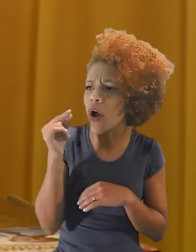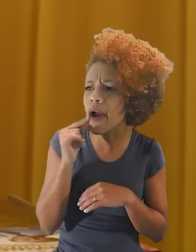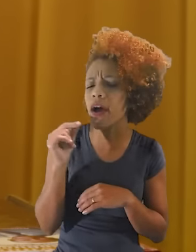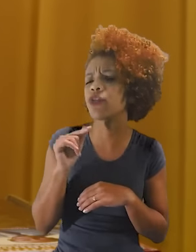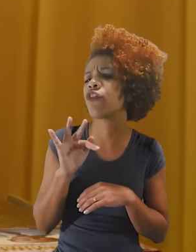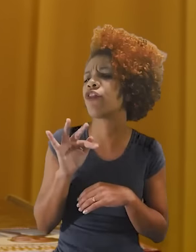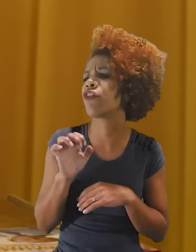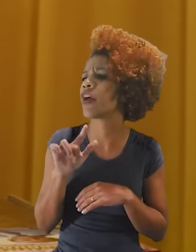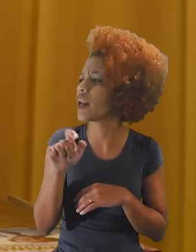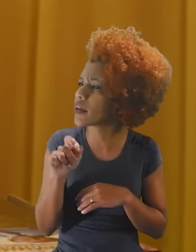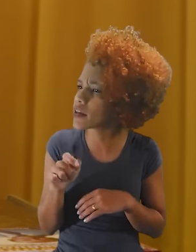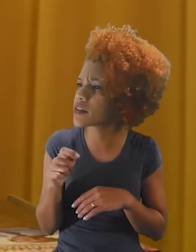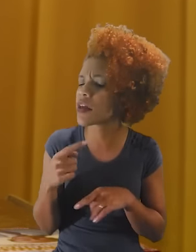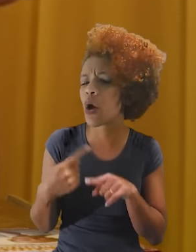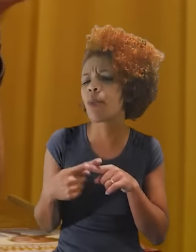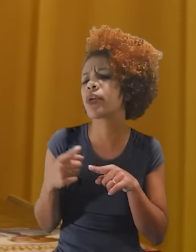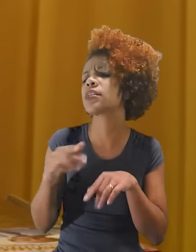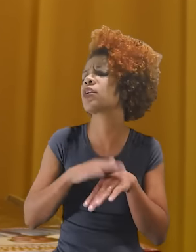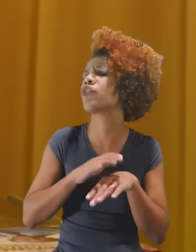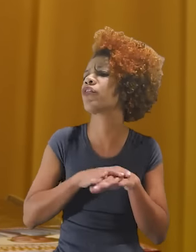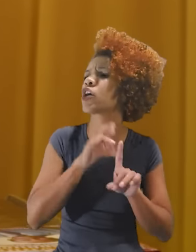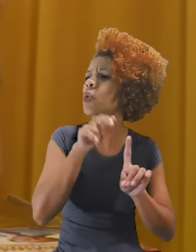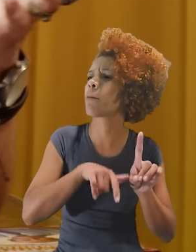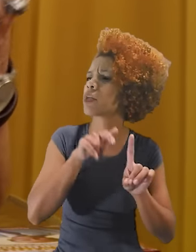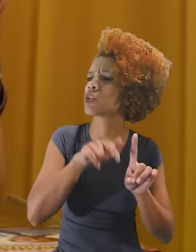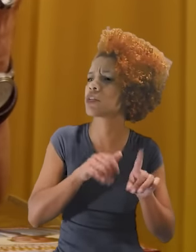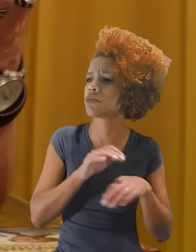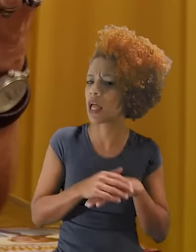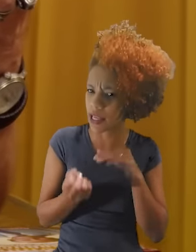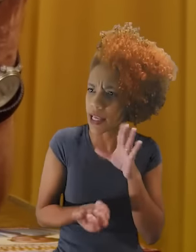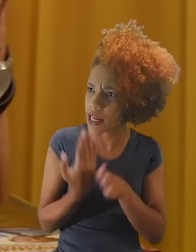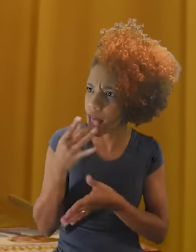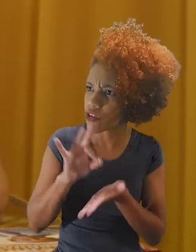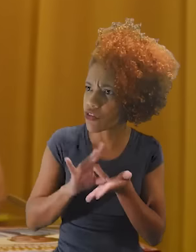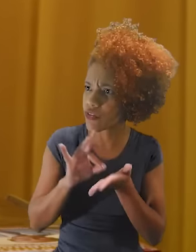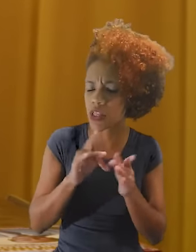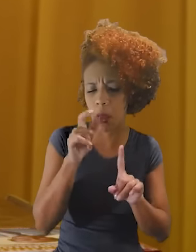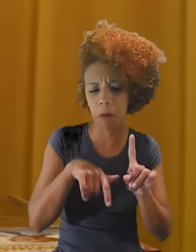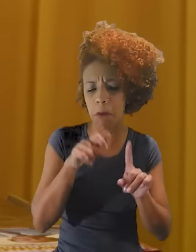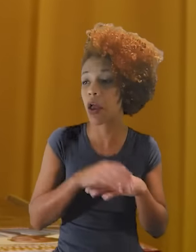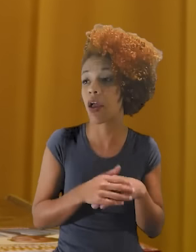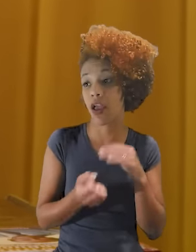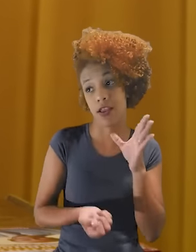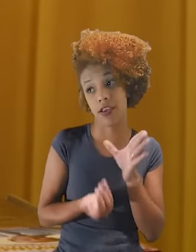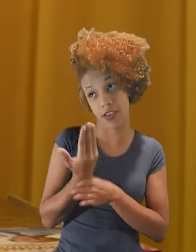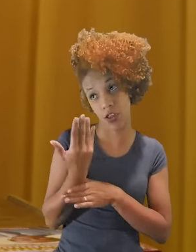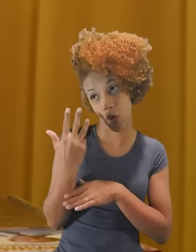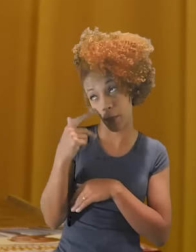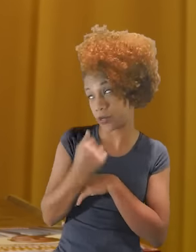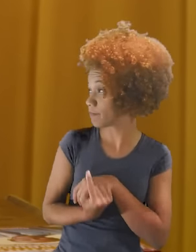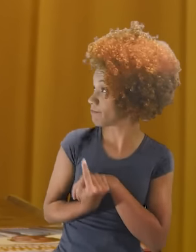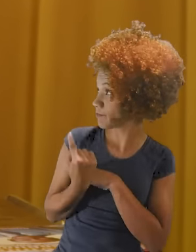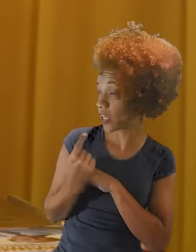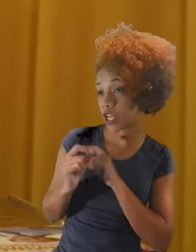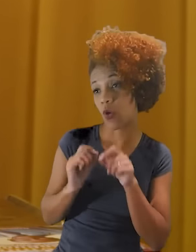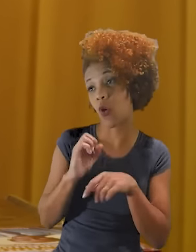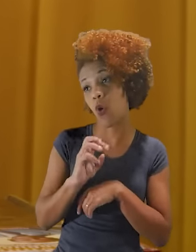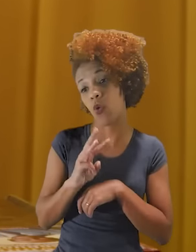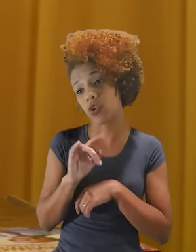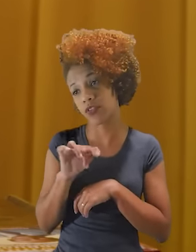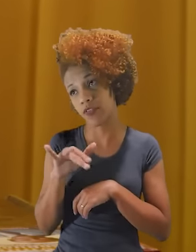muito sucesso. Por que você não faz um personagem? Ao invés disso tudo, criar mesmo um personagem. E aí ele criou esse bonitão aqui, que é o